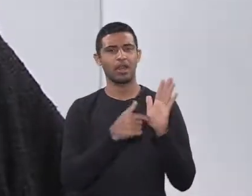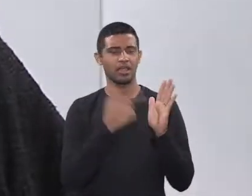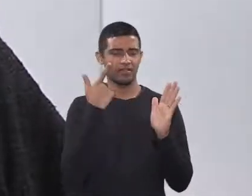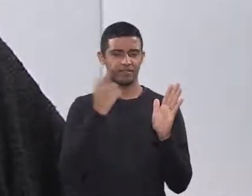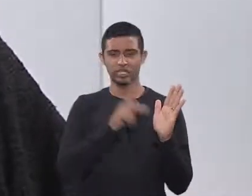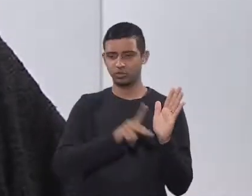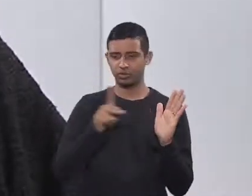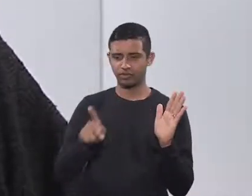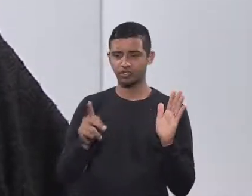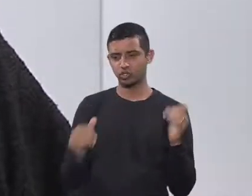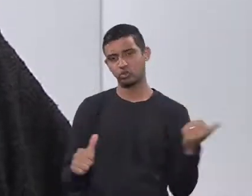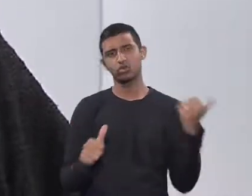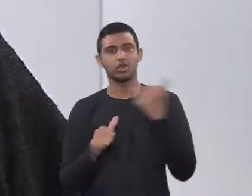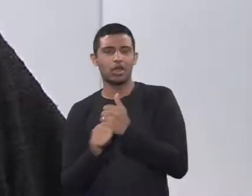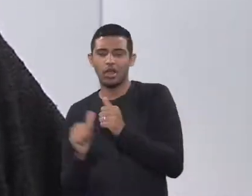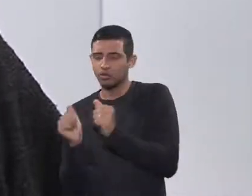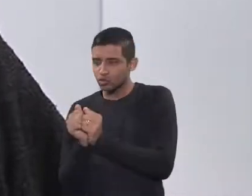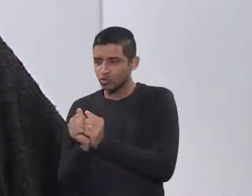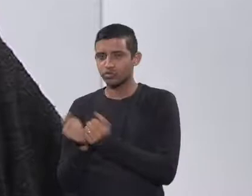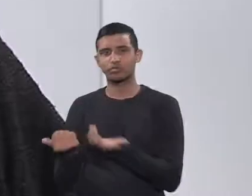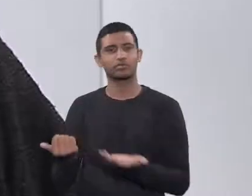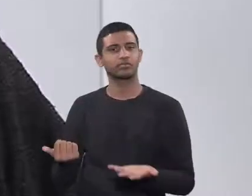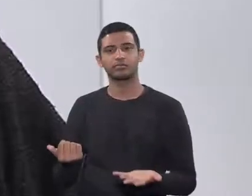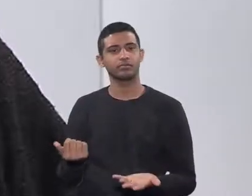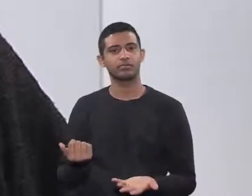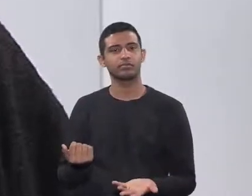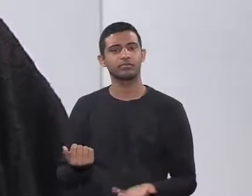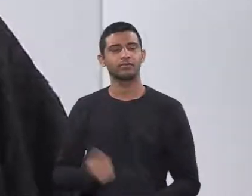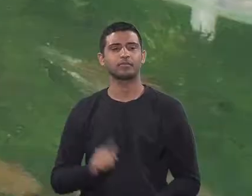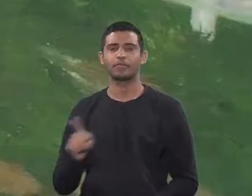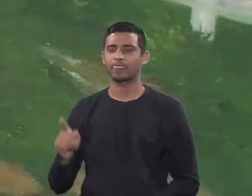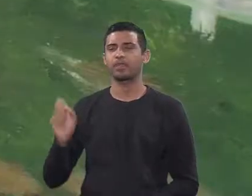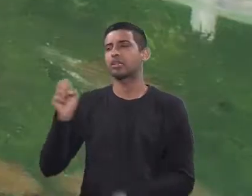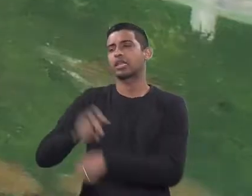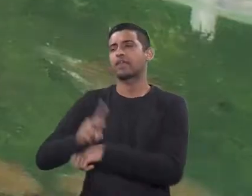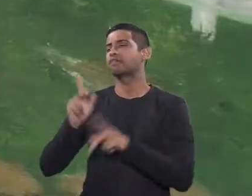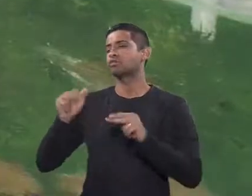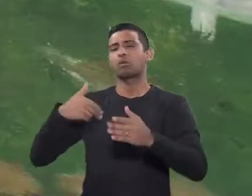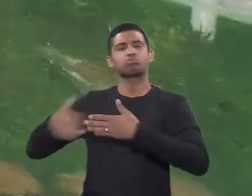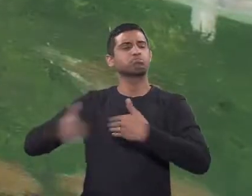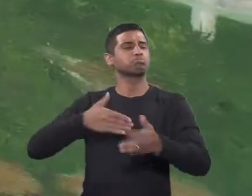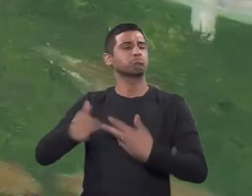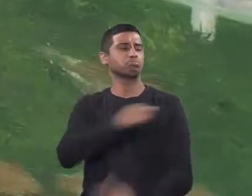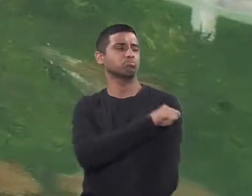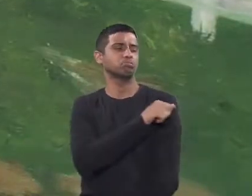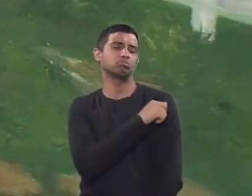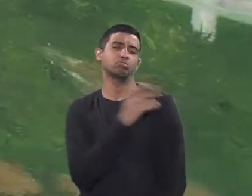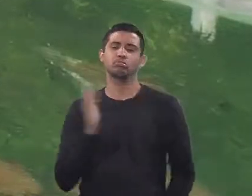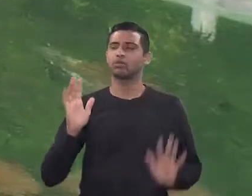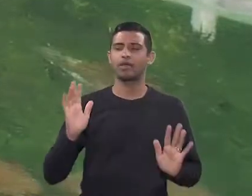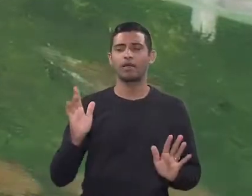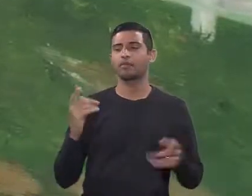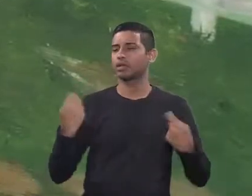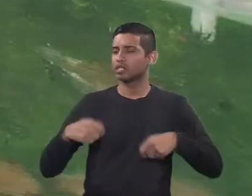professores auxiliares, e ele era colocado como qualquer criança comum que tinha todas as obrigações das